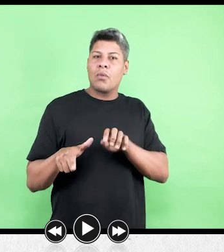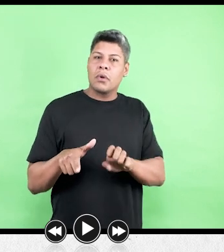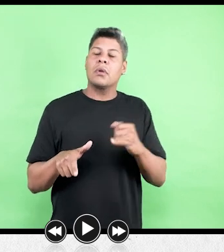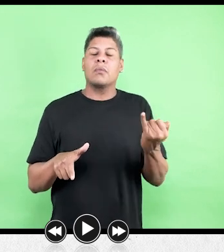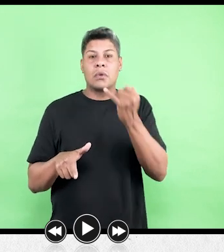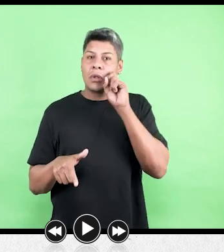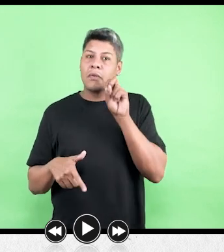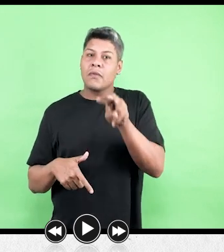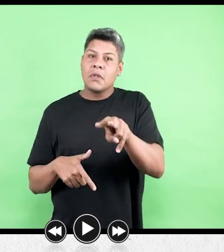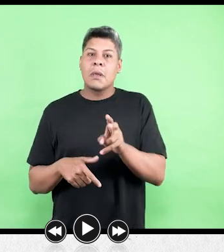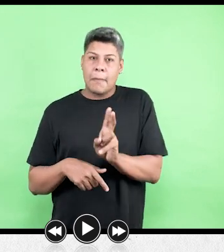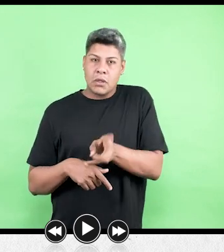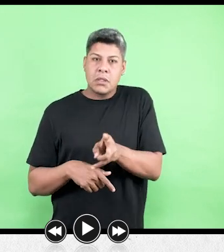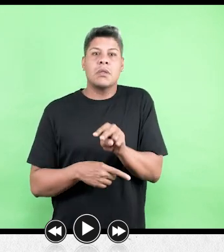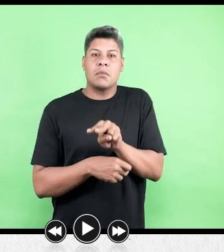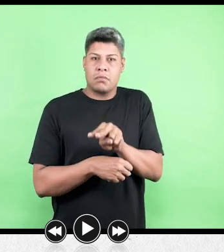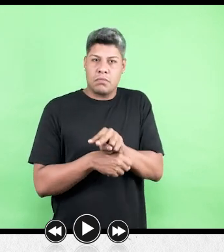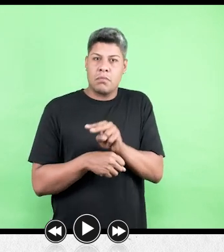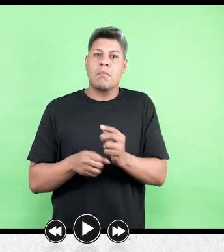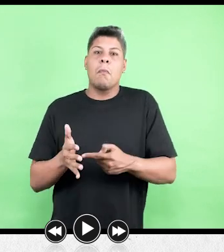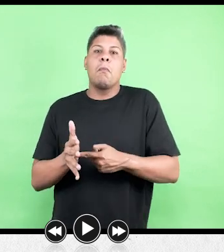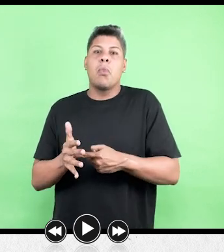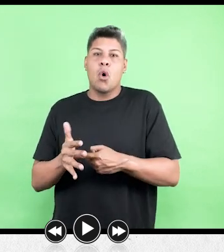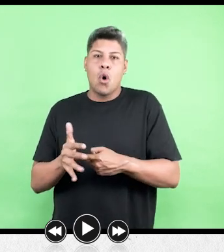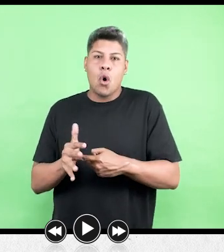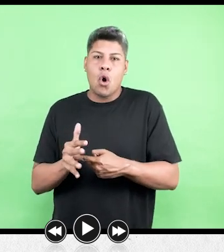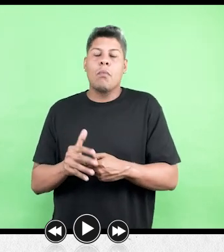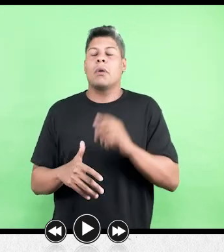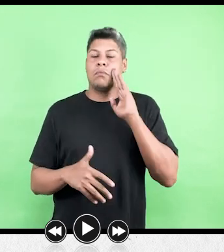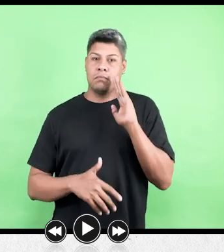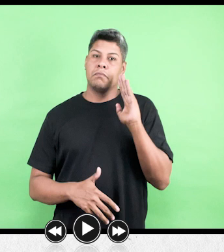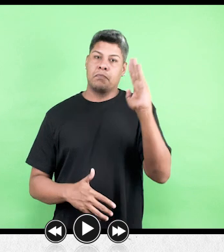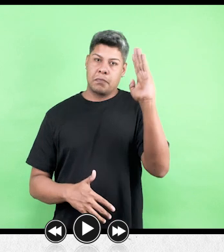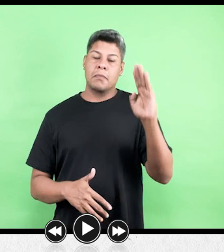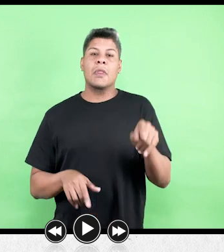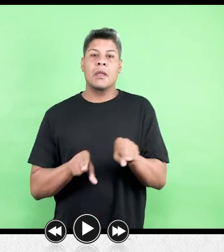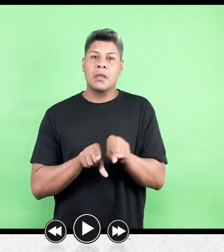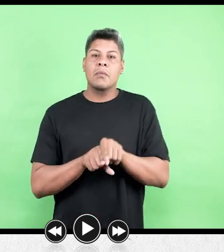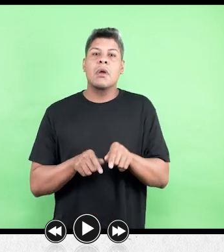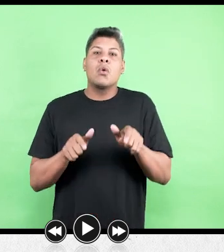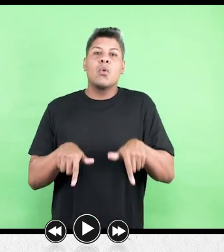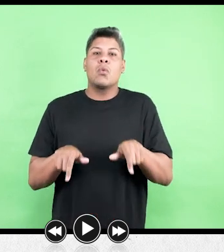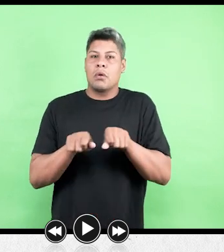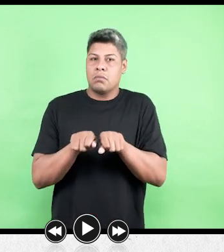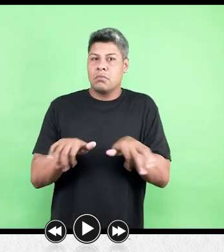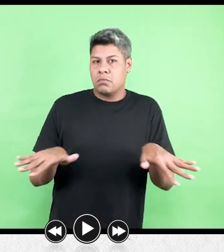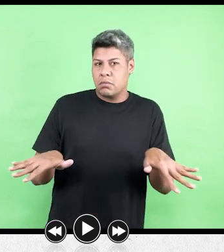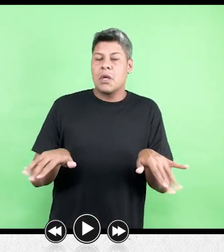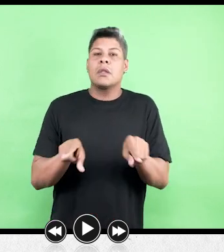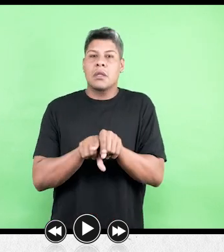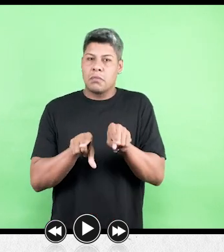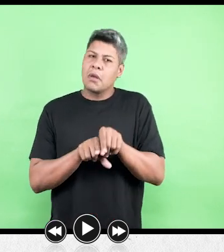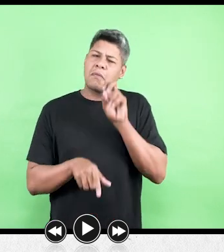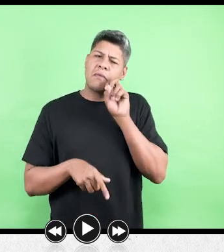toda a operação e manutenção dessas estações, das bombas, dos conjuntos motor-bomba, principalmente. E na rede de distribuição,